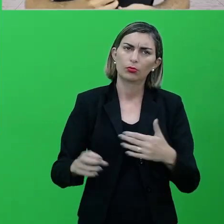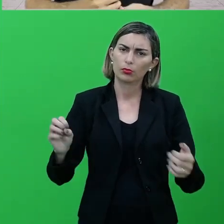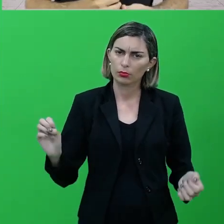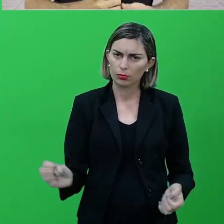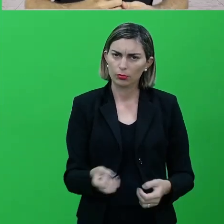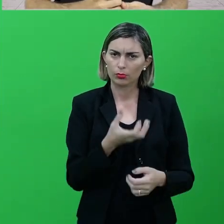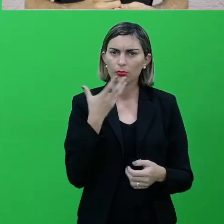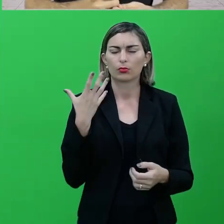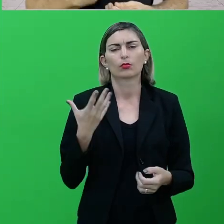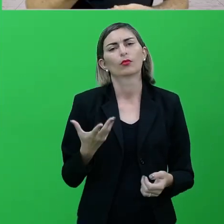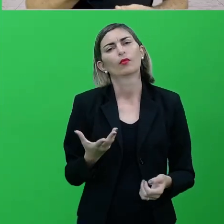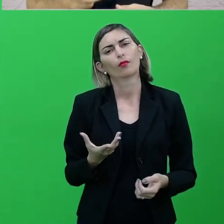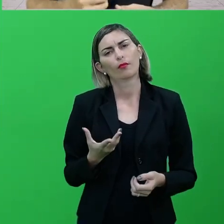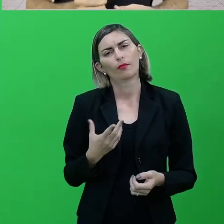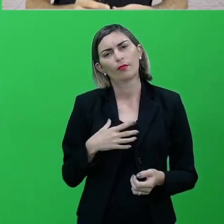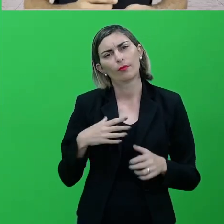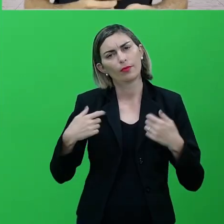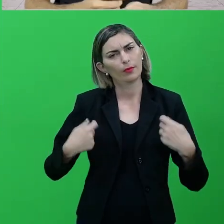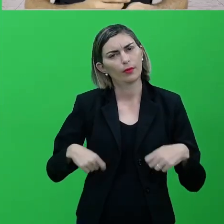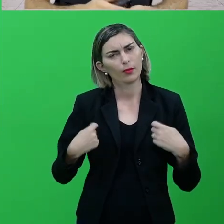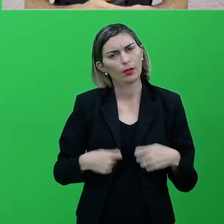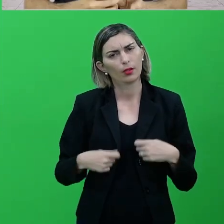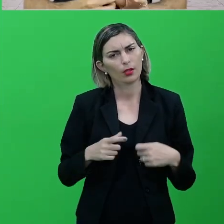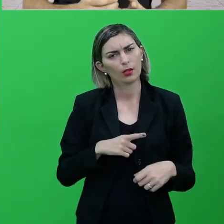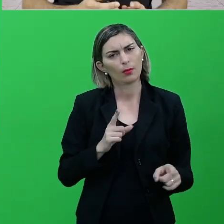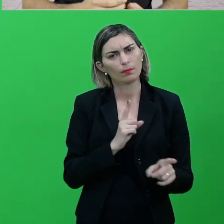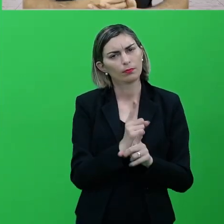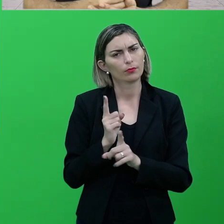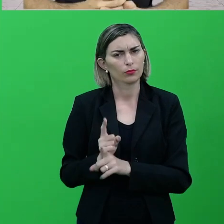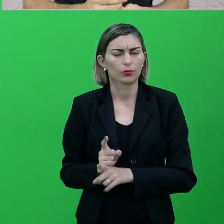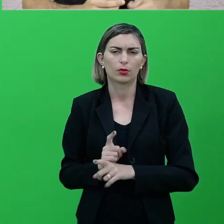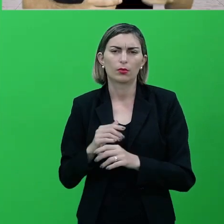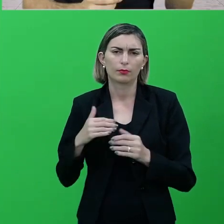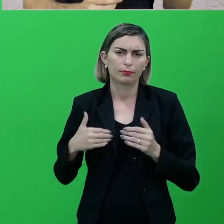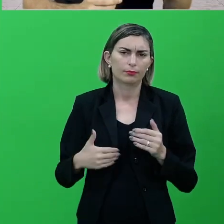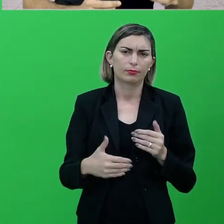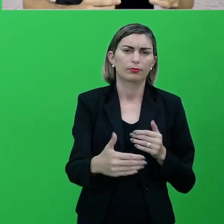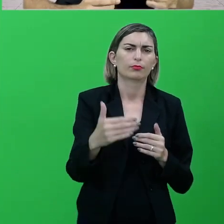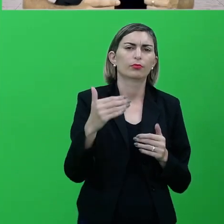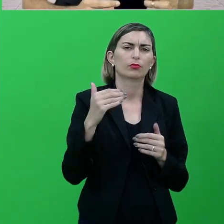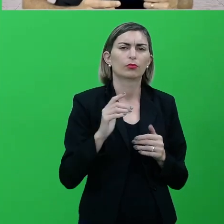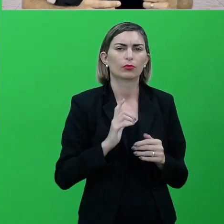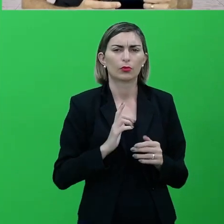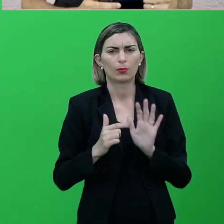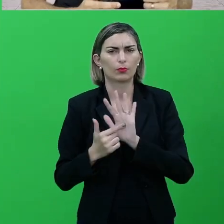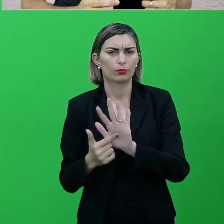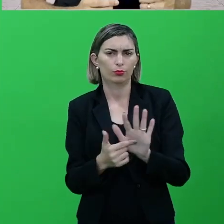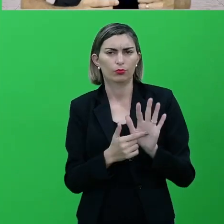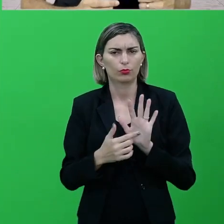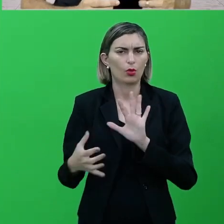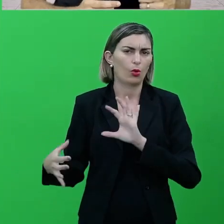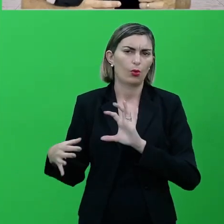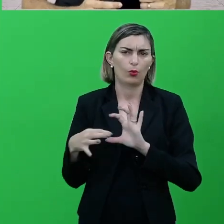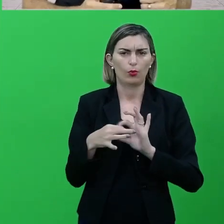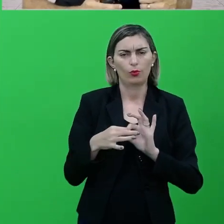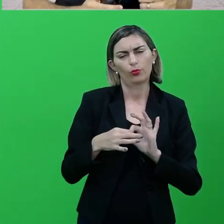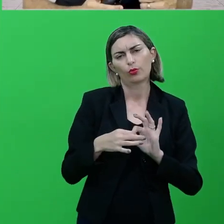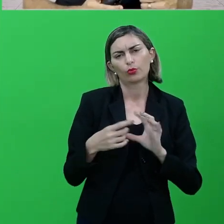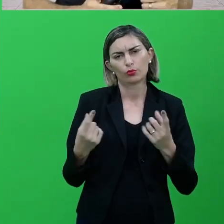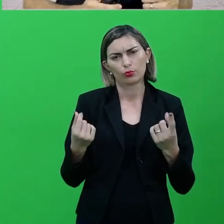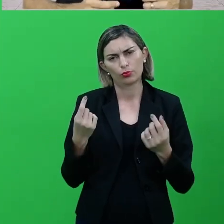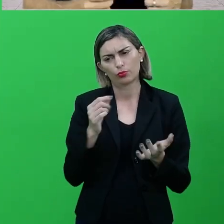inovação, né, cuja necessidade tenha sido identificada e assim por diante. Um bom indicador nesse contexto pode ser o volume de